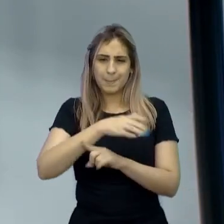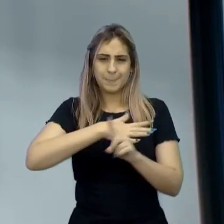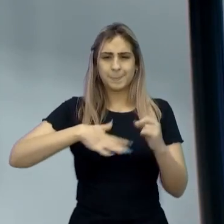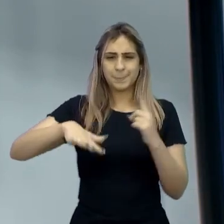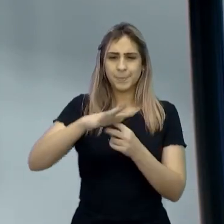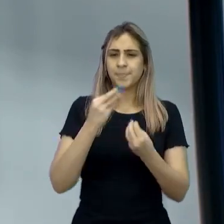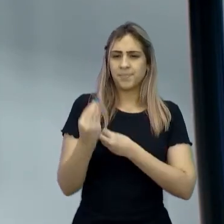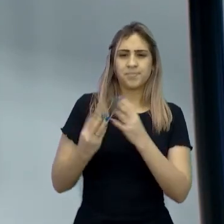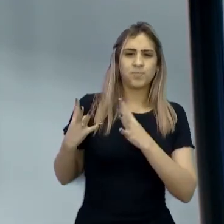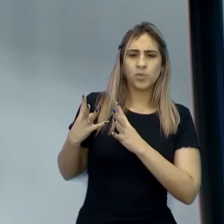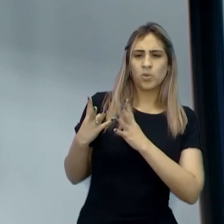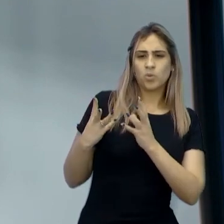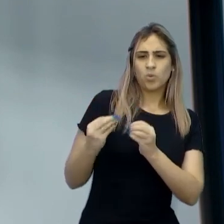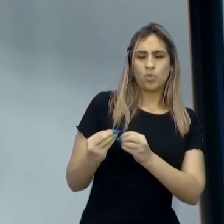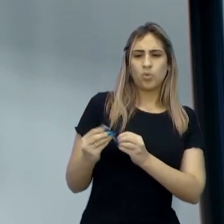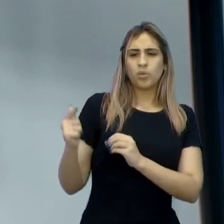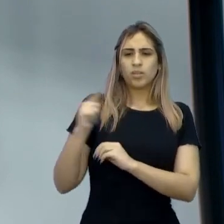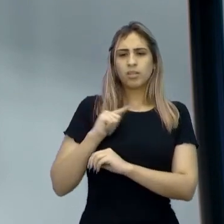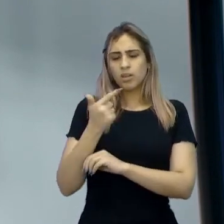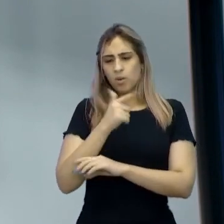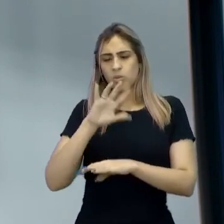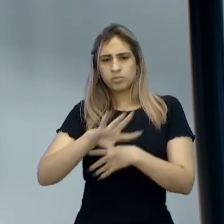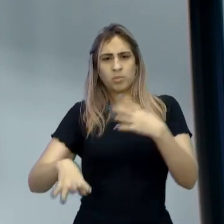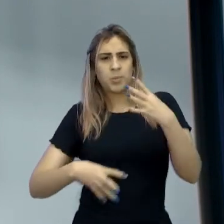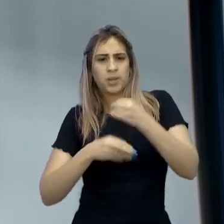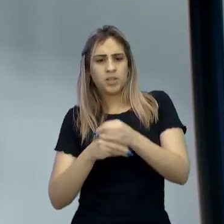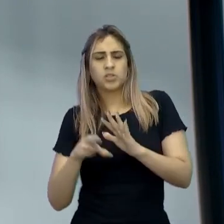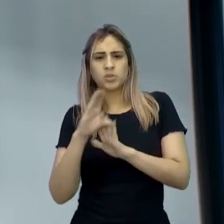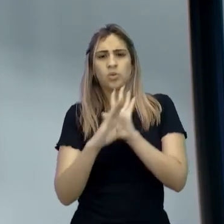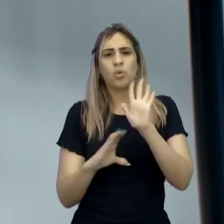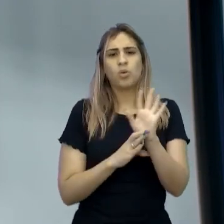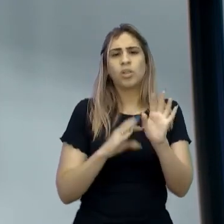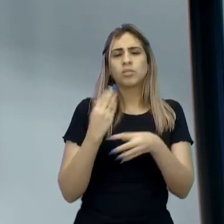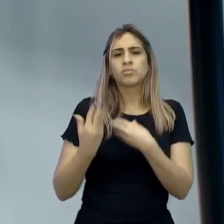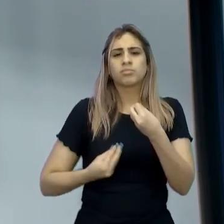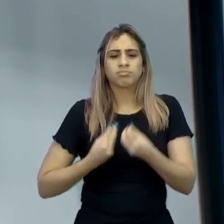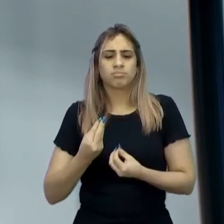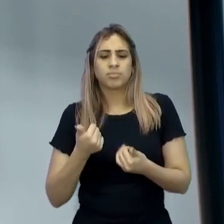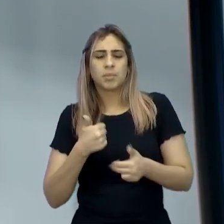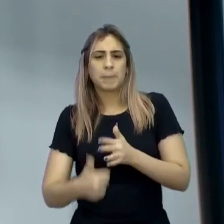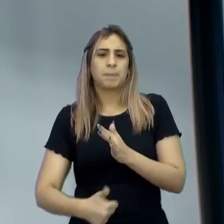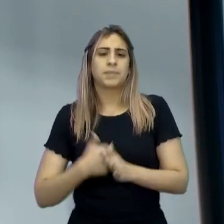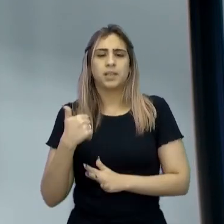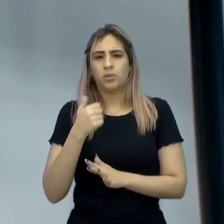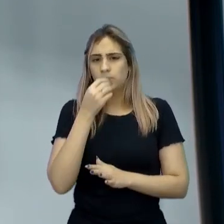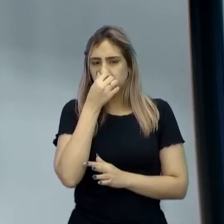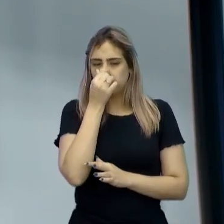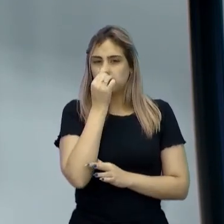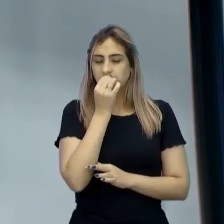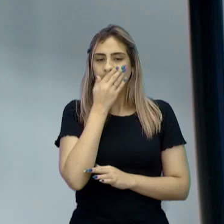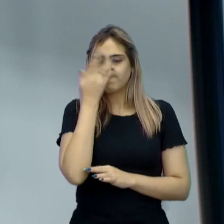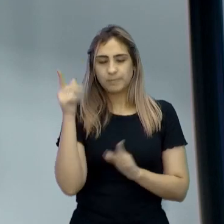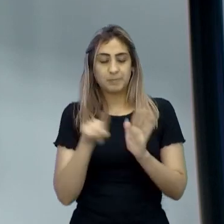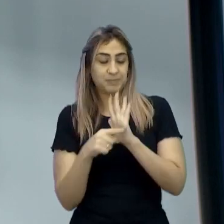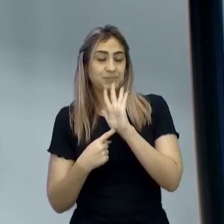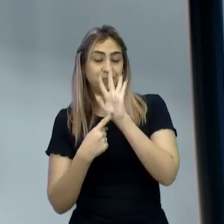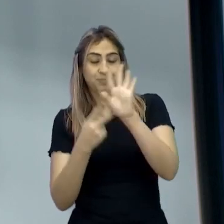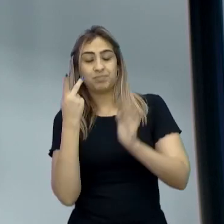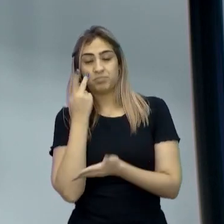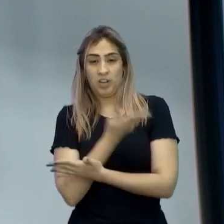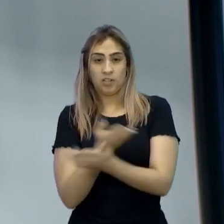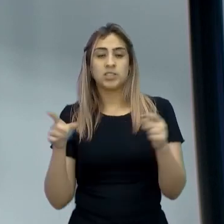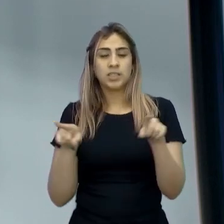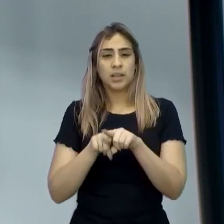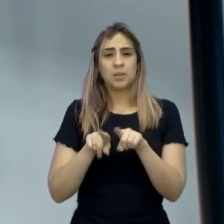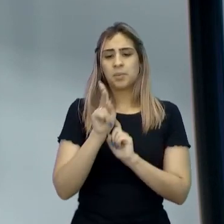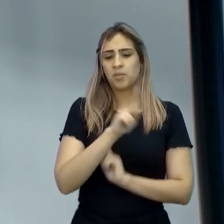como um todo, e aí a gente tem outros componentes curriculares que tratam melhor disso aí, né? E a gente vai mostrar inclusive para vocês, né? O